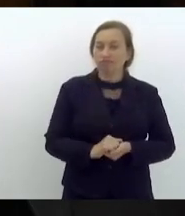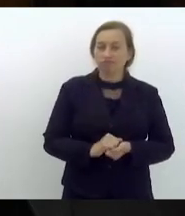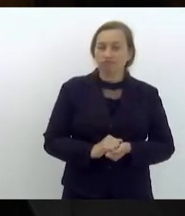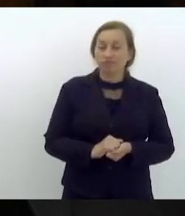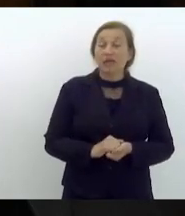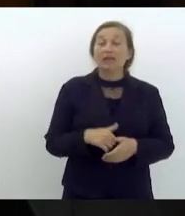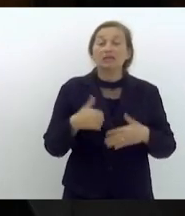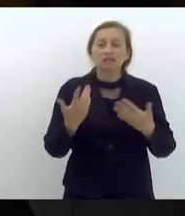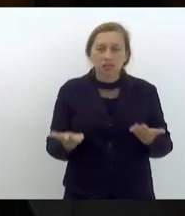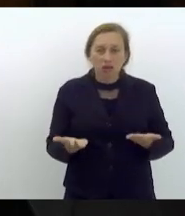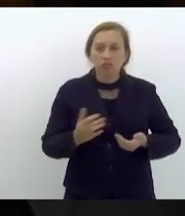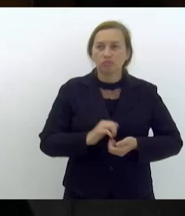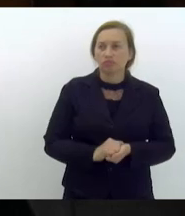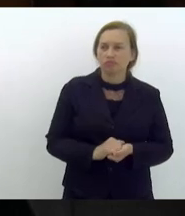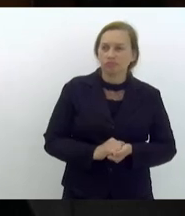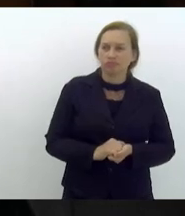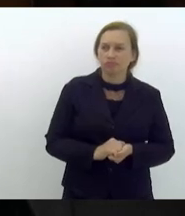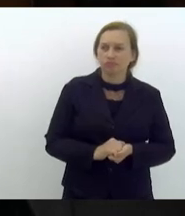então